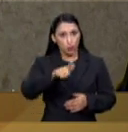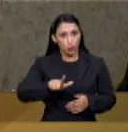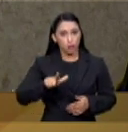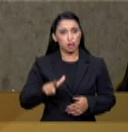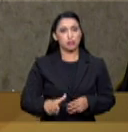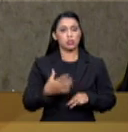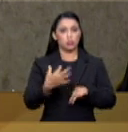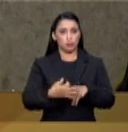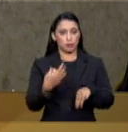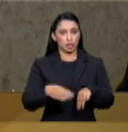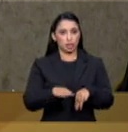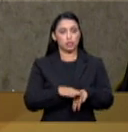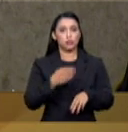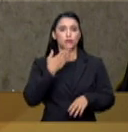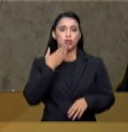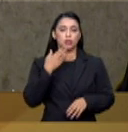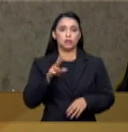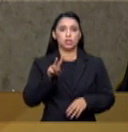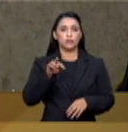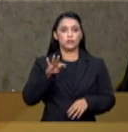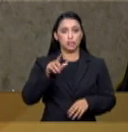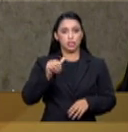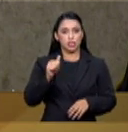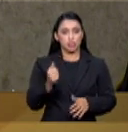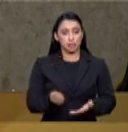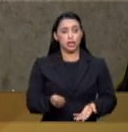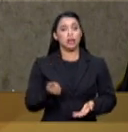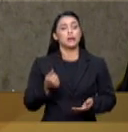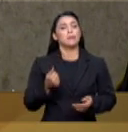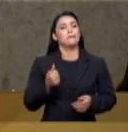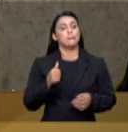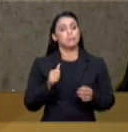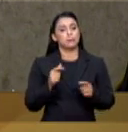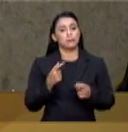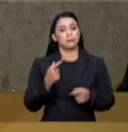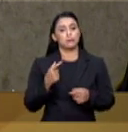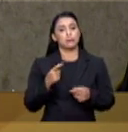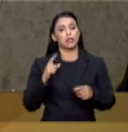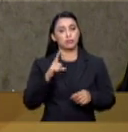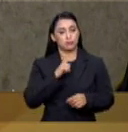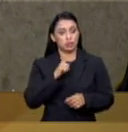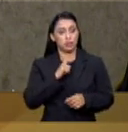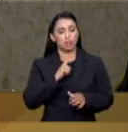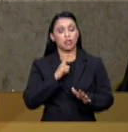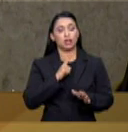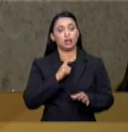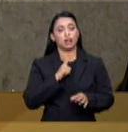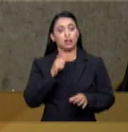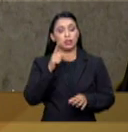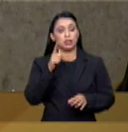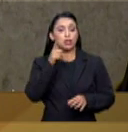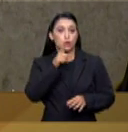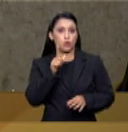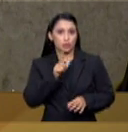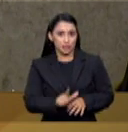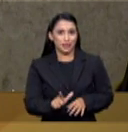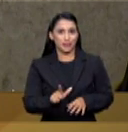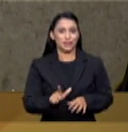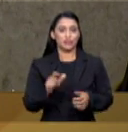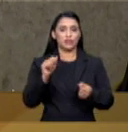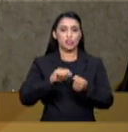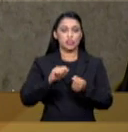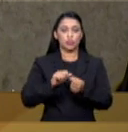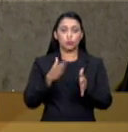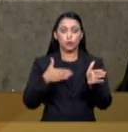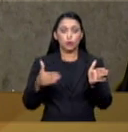Sua Excelência consiga proferir os votos que estão pautados para o dia de hoje.